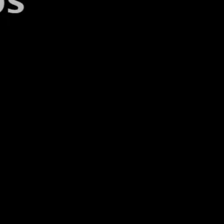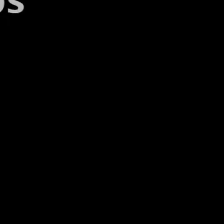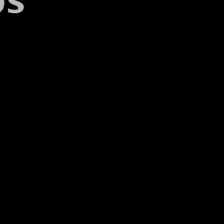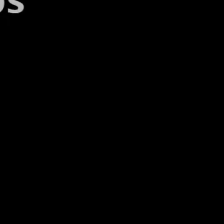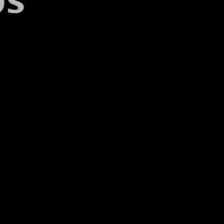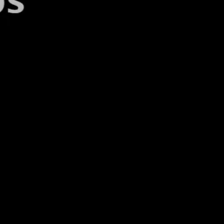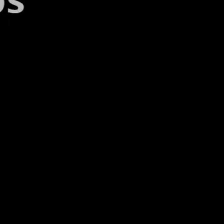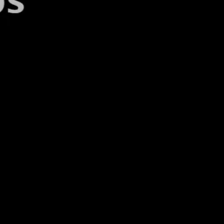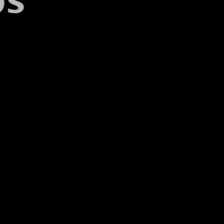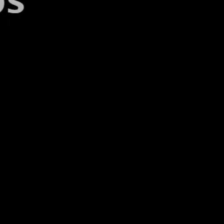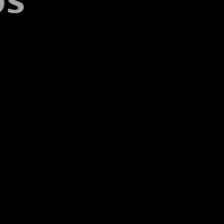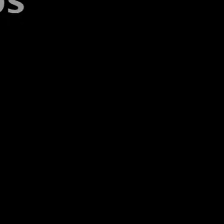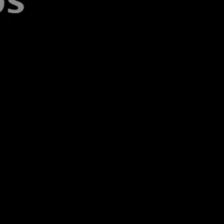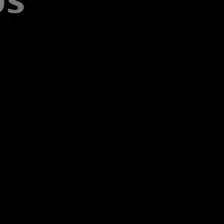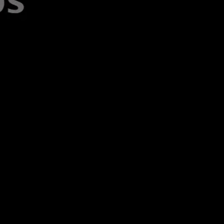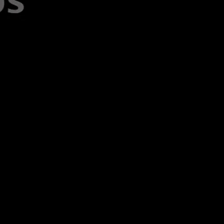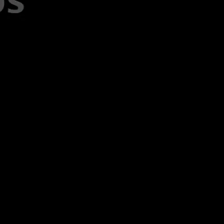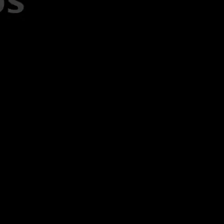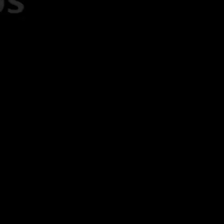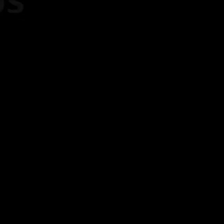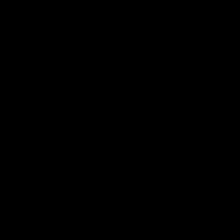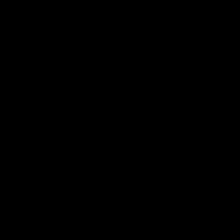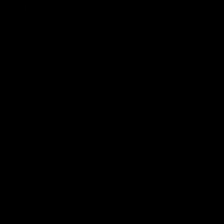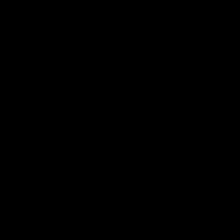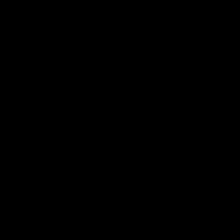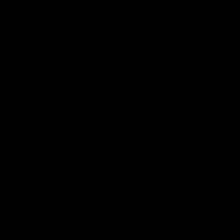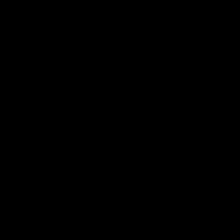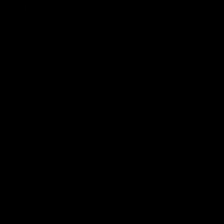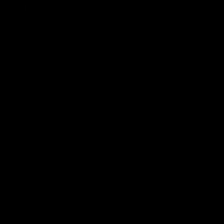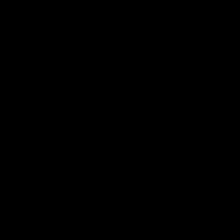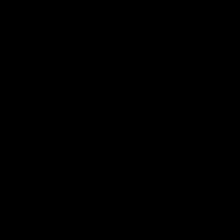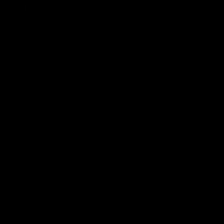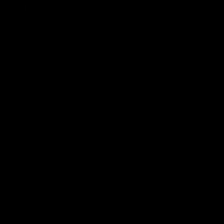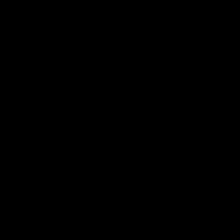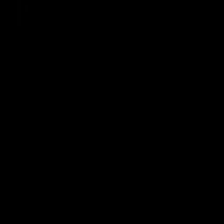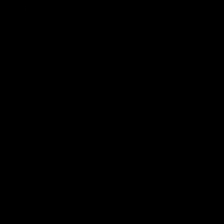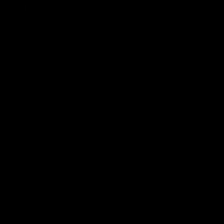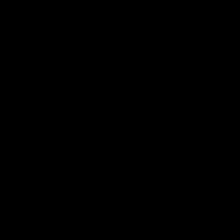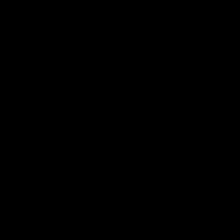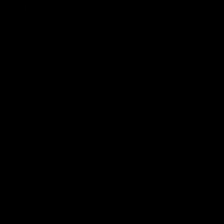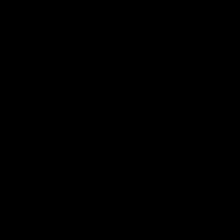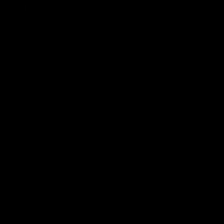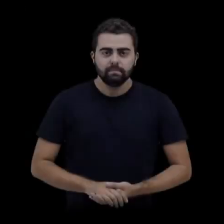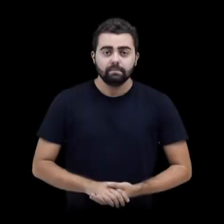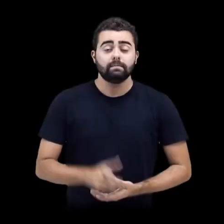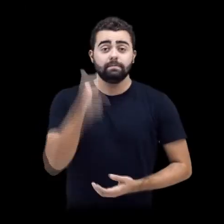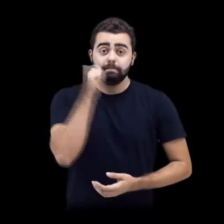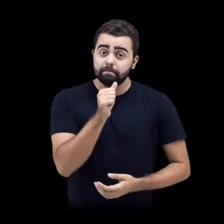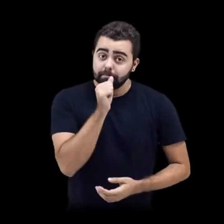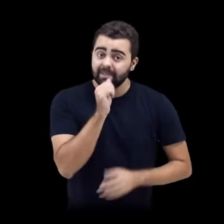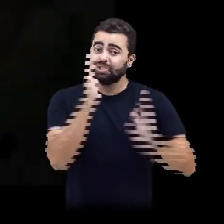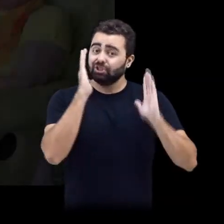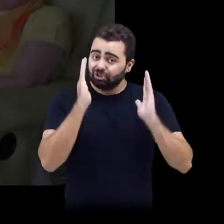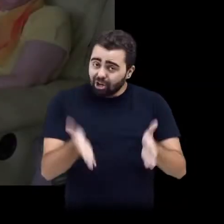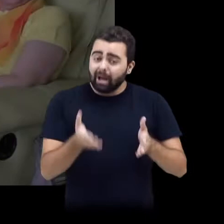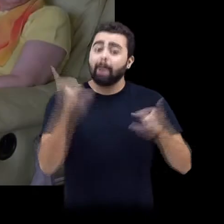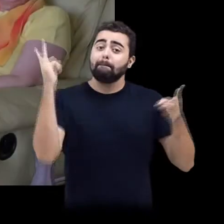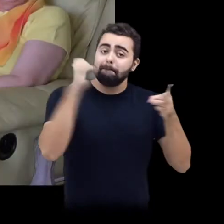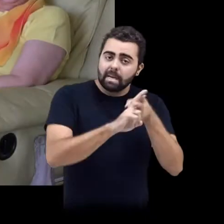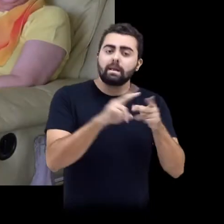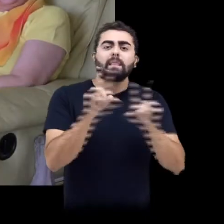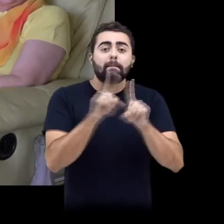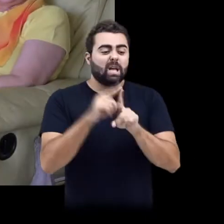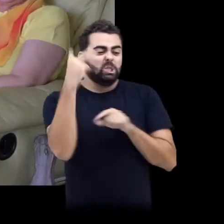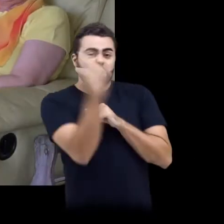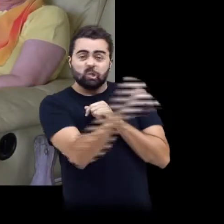Vulgos Fernando, Zeca e Arthur. Filho de Hilário Amâncio Pereira e Maria Marieta. A mãe tinha sido presa e torturada. A mamãe ficou 3 dias lá,